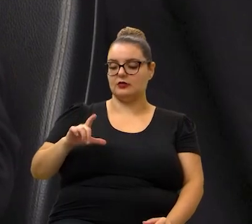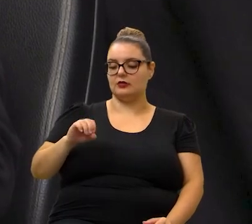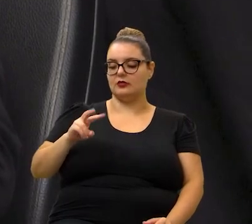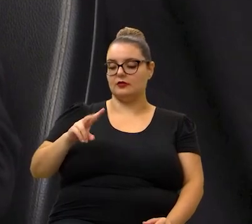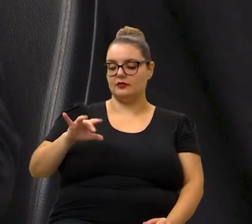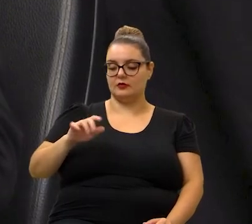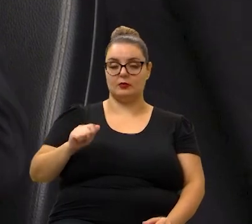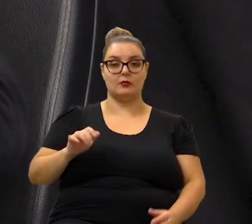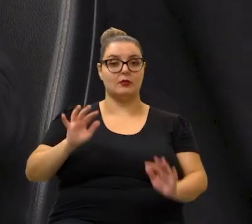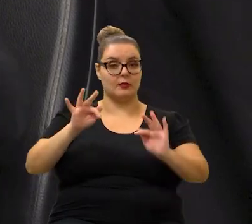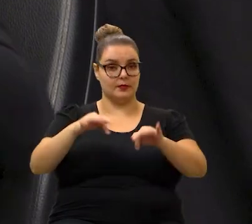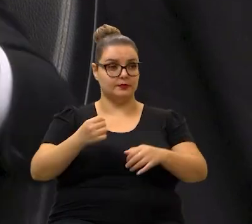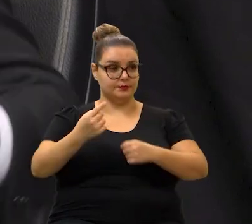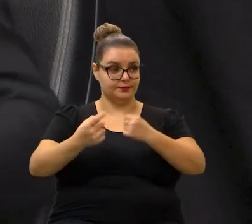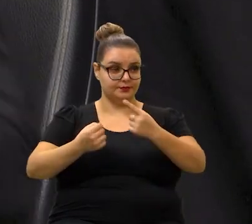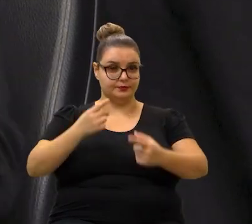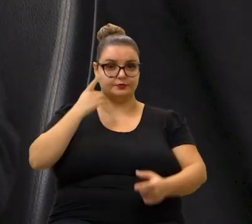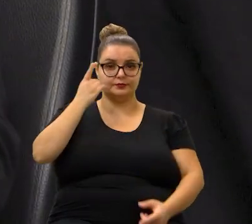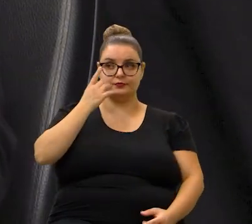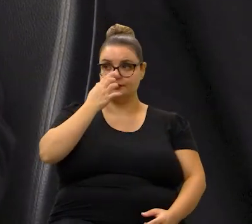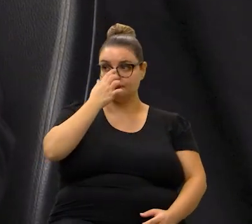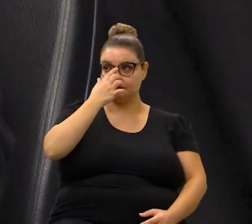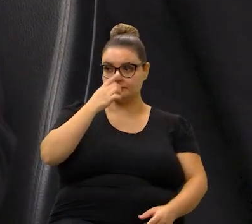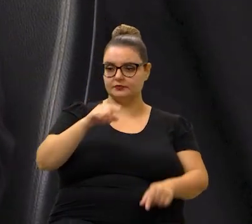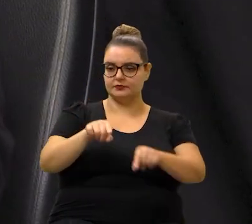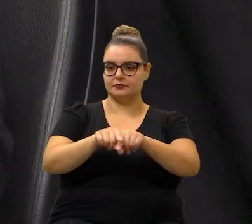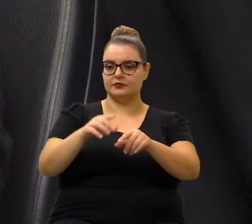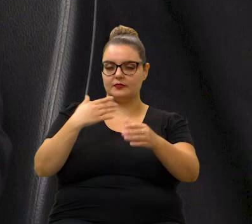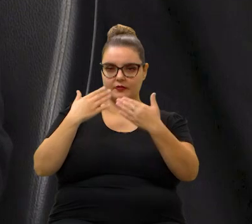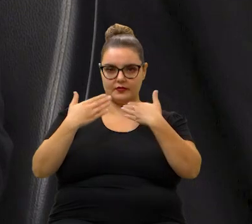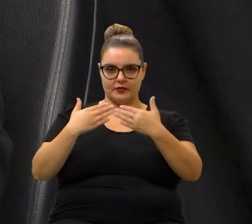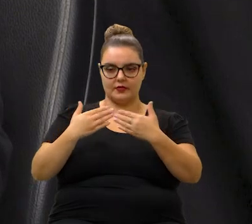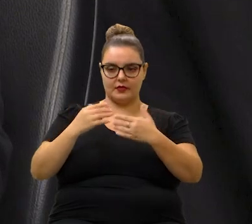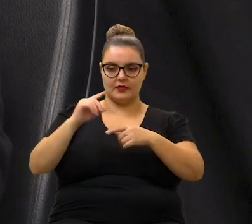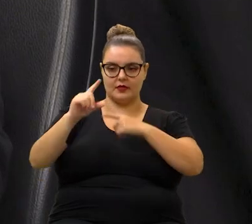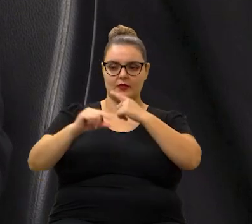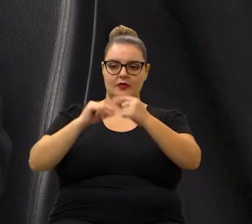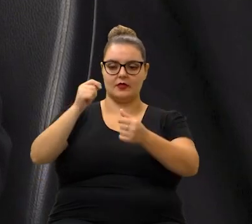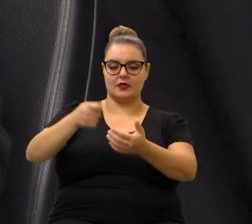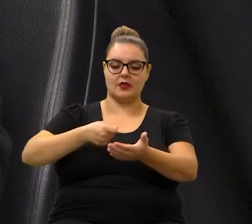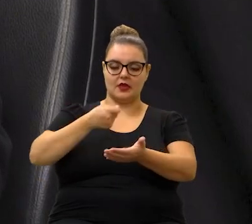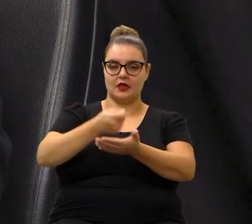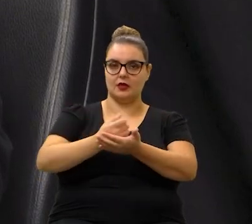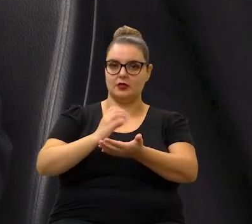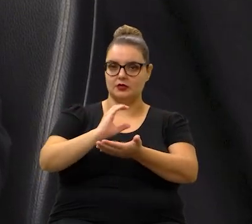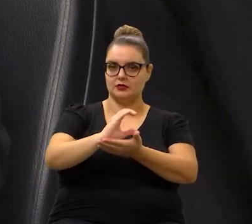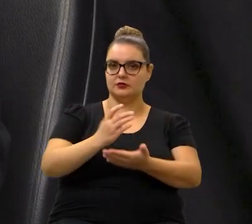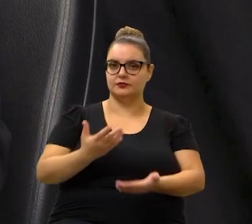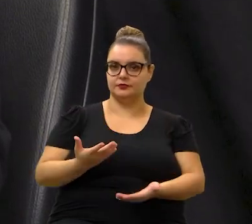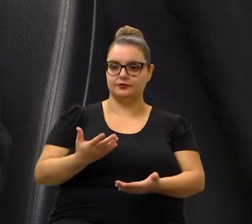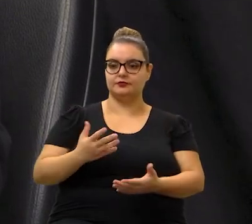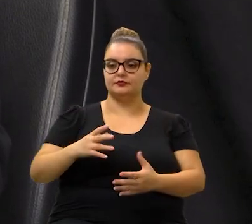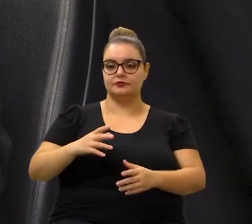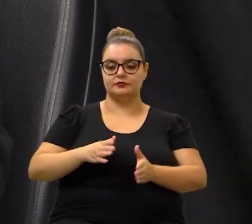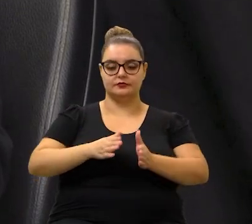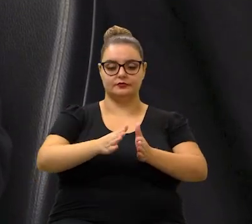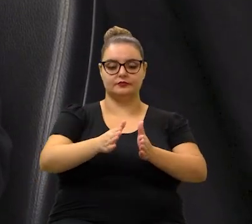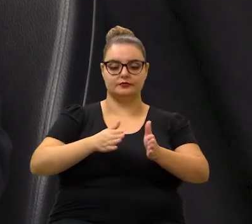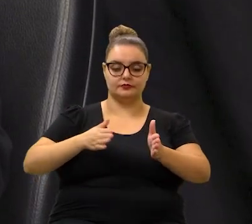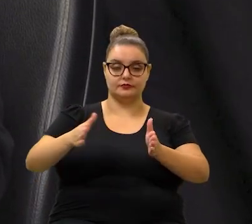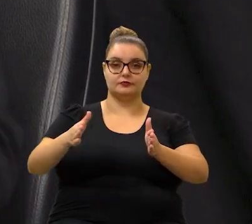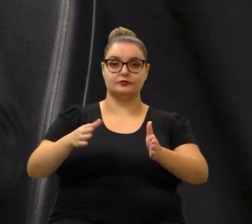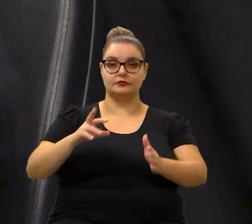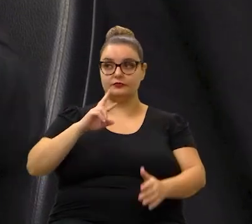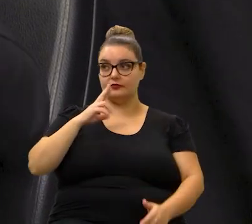finalizando com alguns deputados também conversas para que mande essa verba para duplicação para resolver a questão do